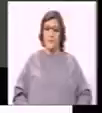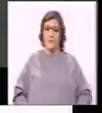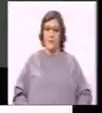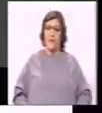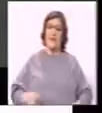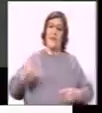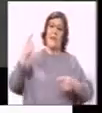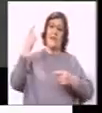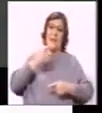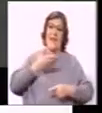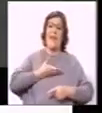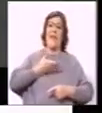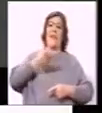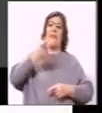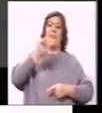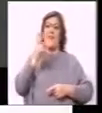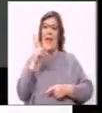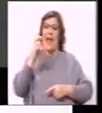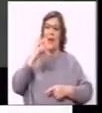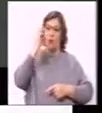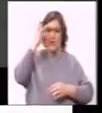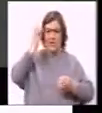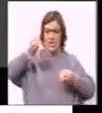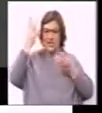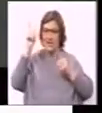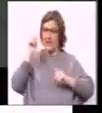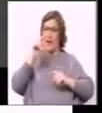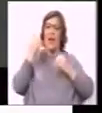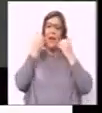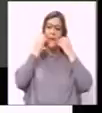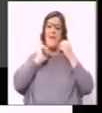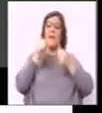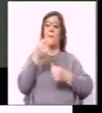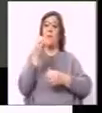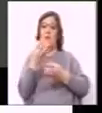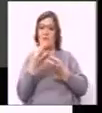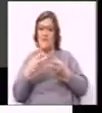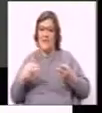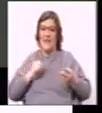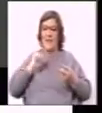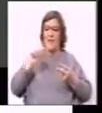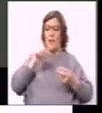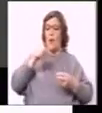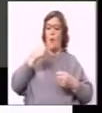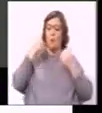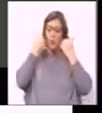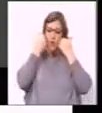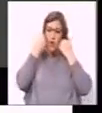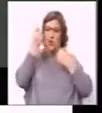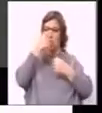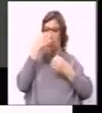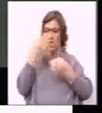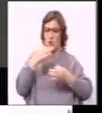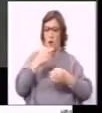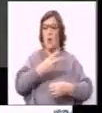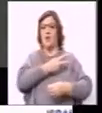o dia de dar bem não vai ser esquecido por parte da galeria da biodiversidade museu da história natural e da ciência da